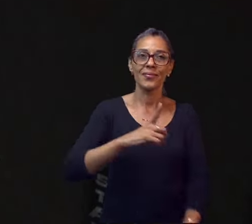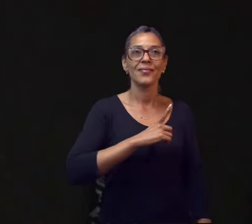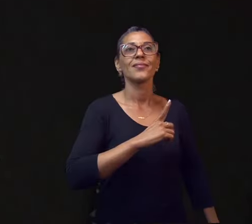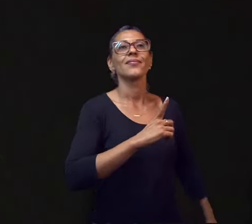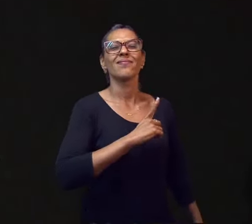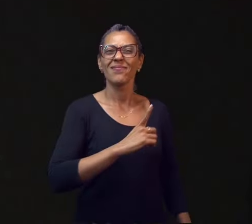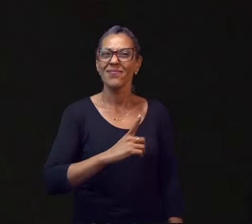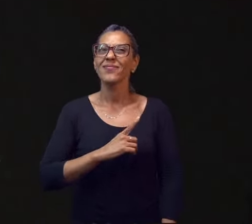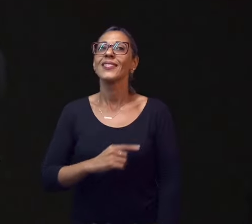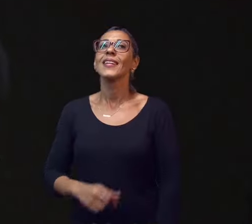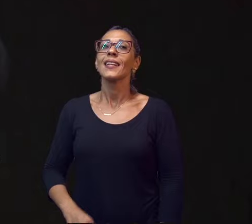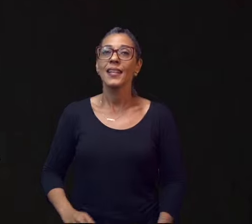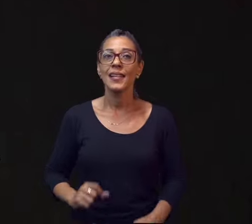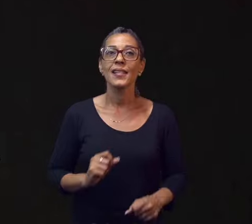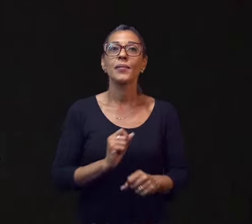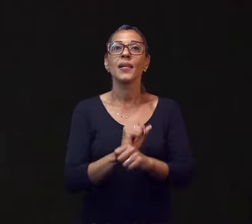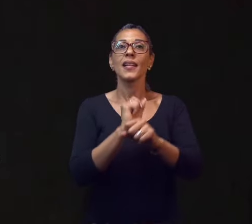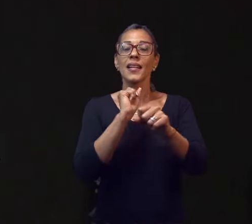espero